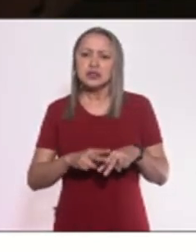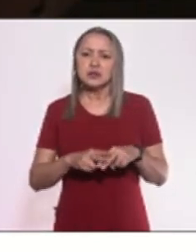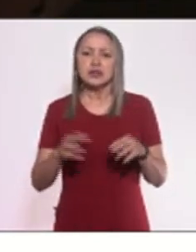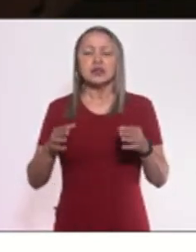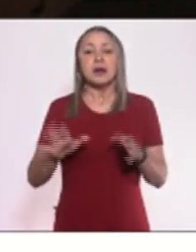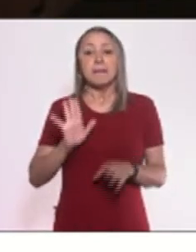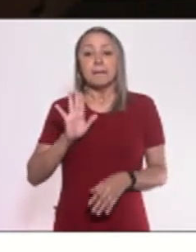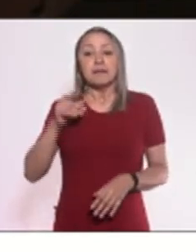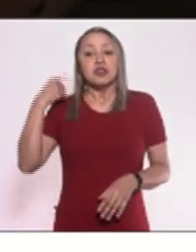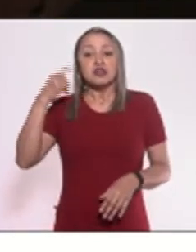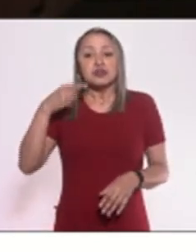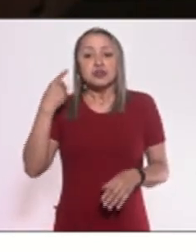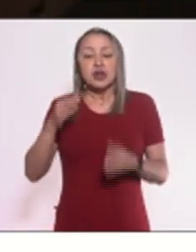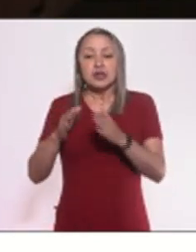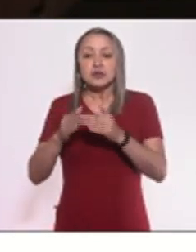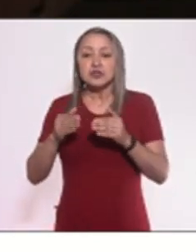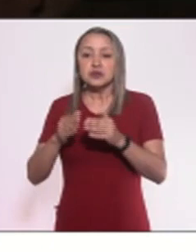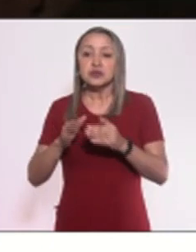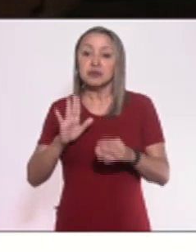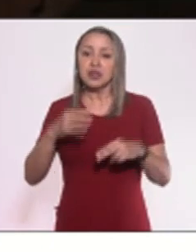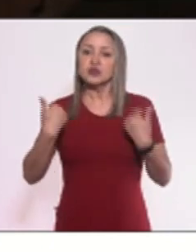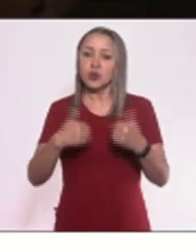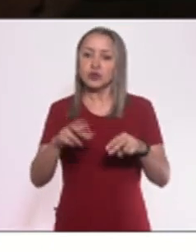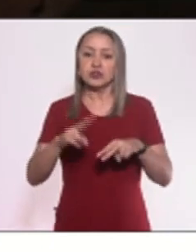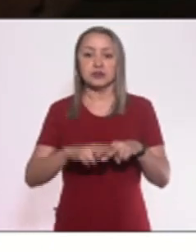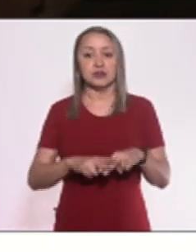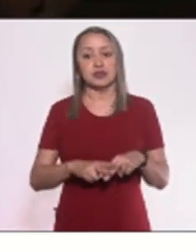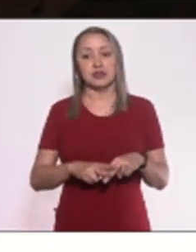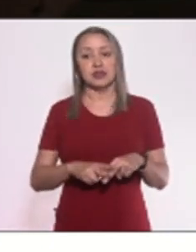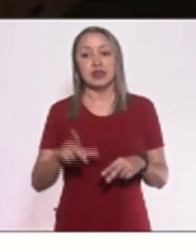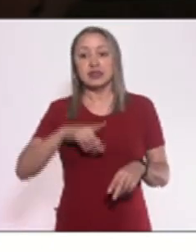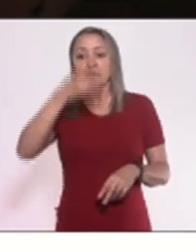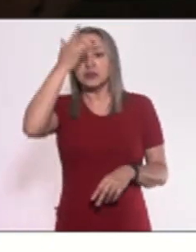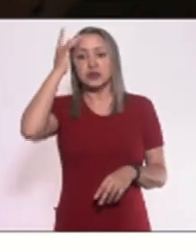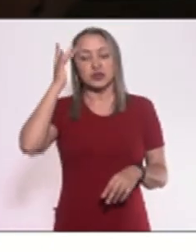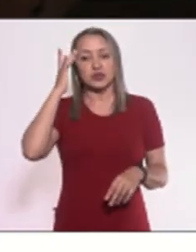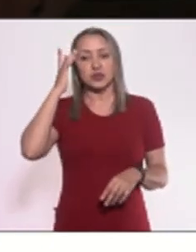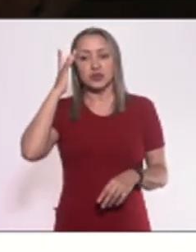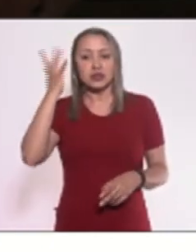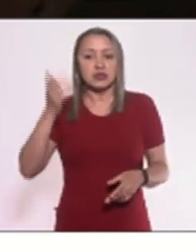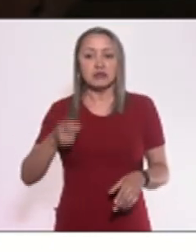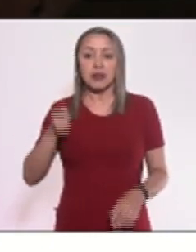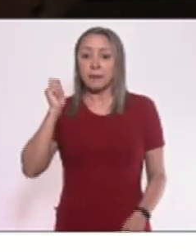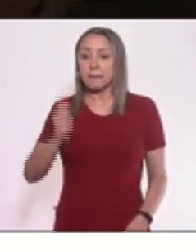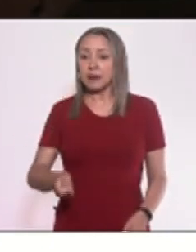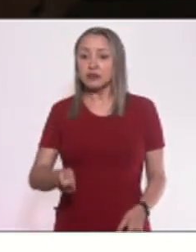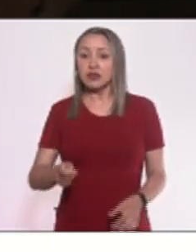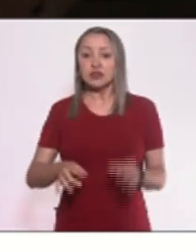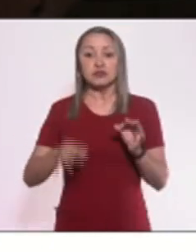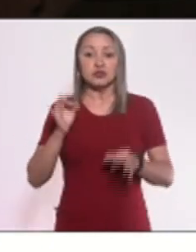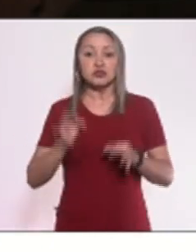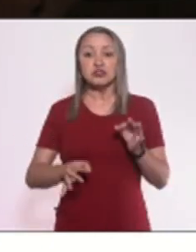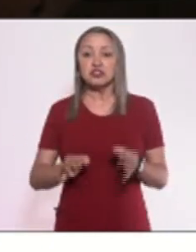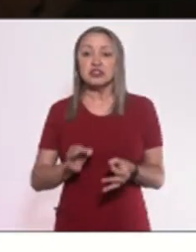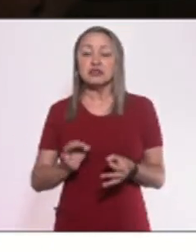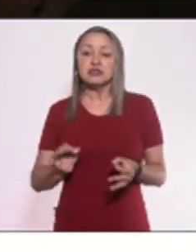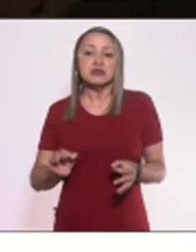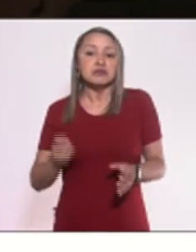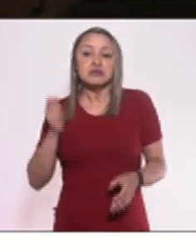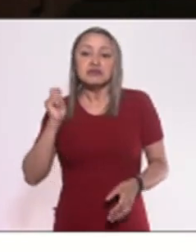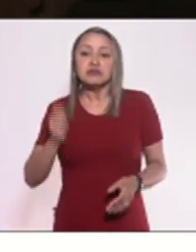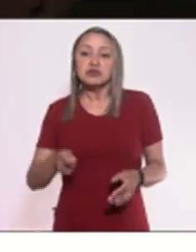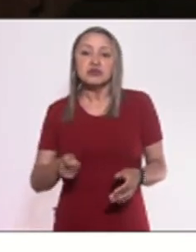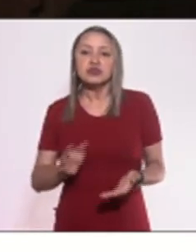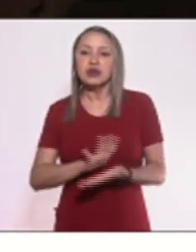até nem julgados são e continuam presos durante anos.